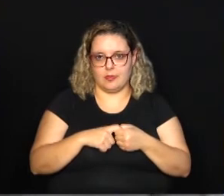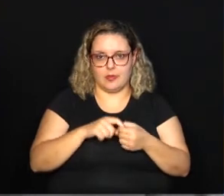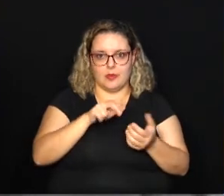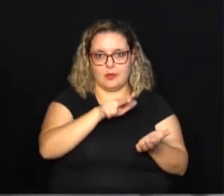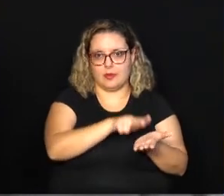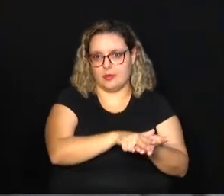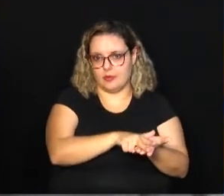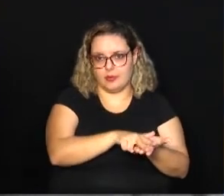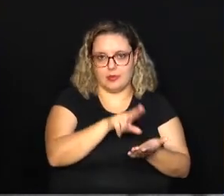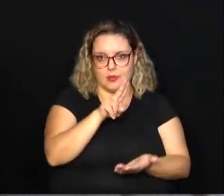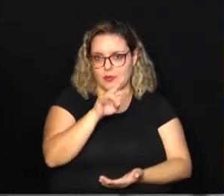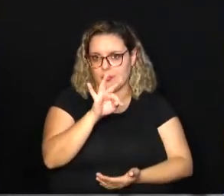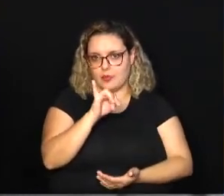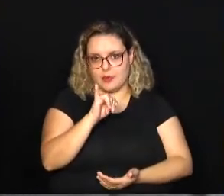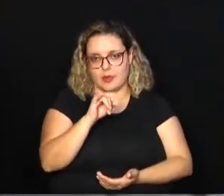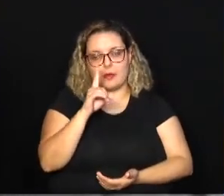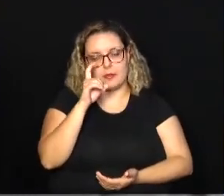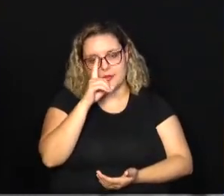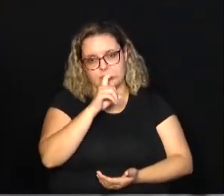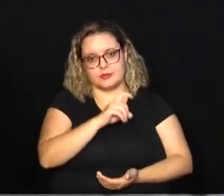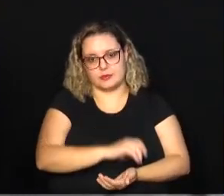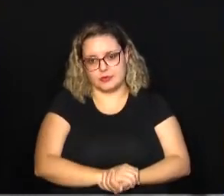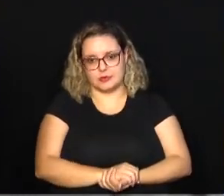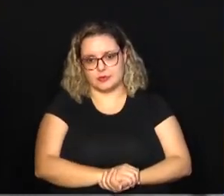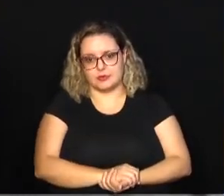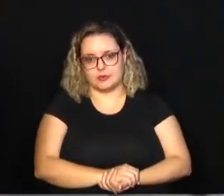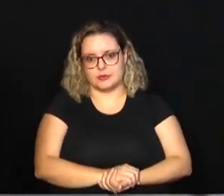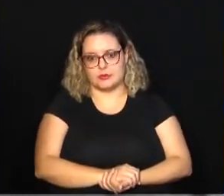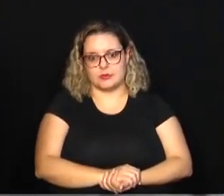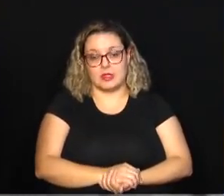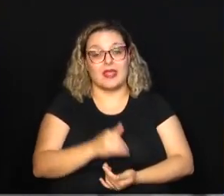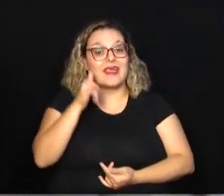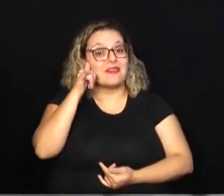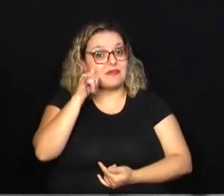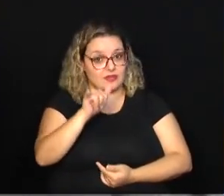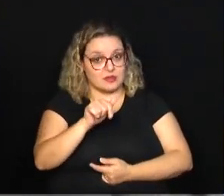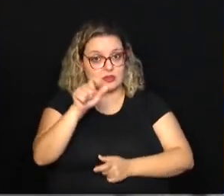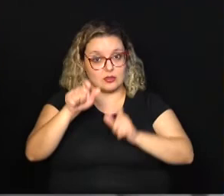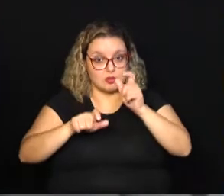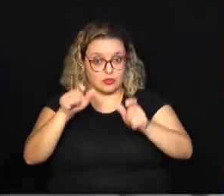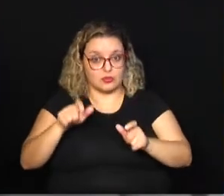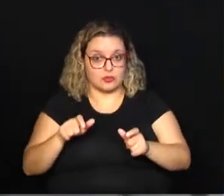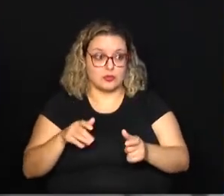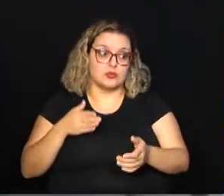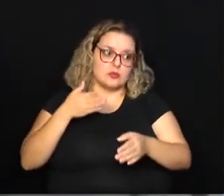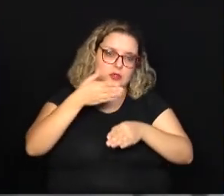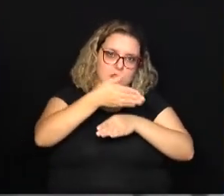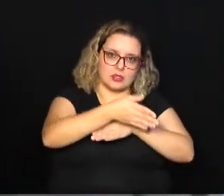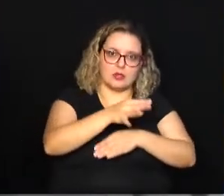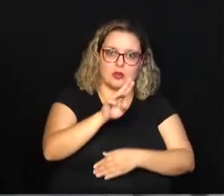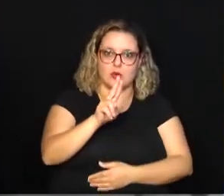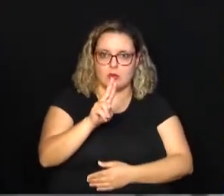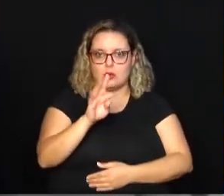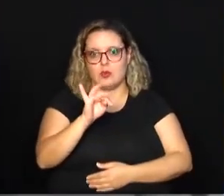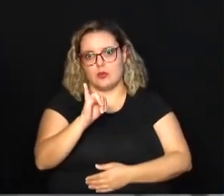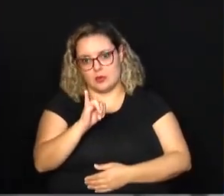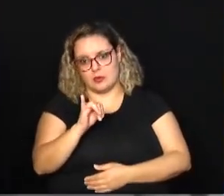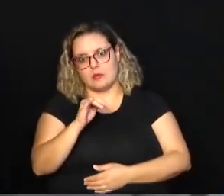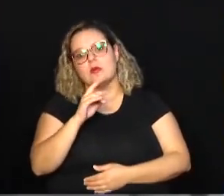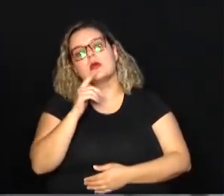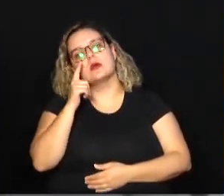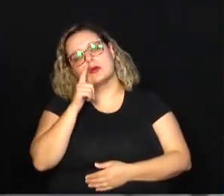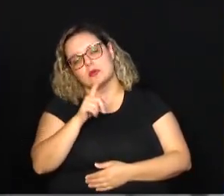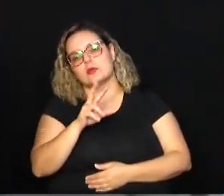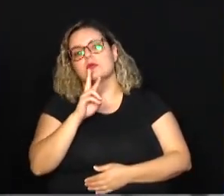somente evitando-se que o maior número de pessoas entre numa UTI, a gente vai conseguir algum resultado